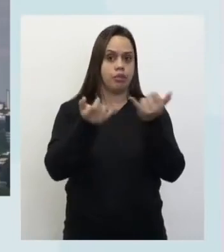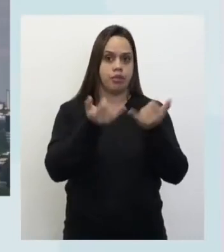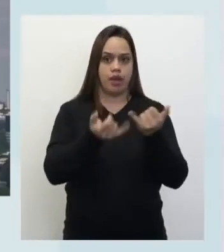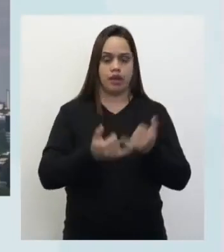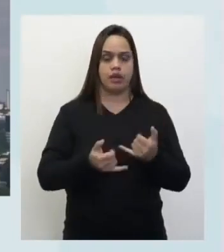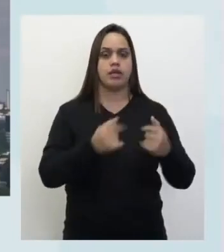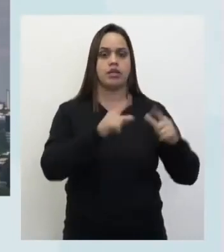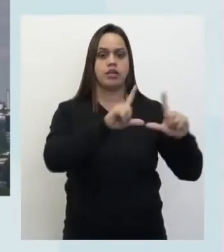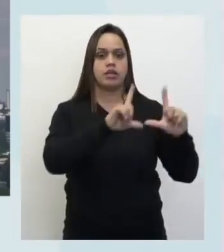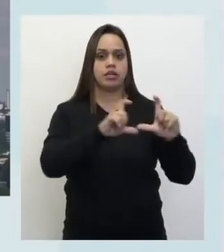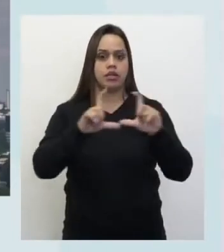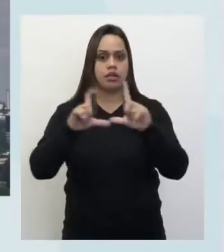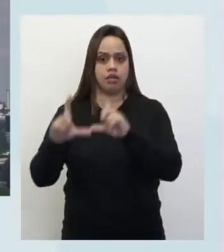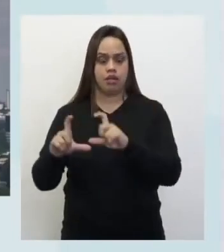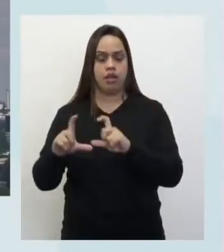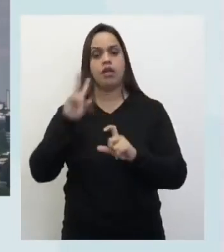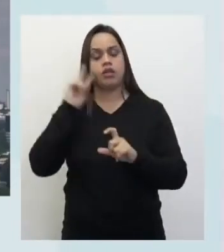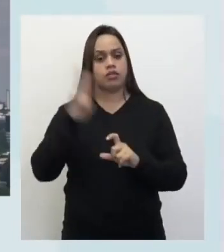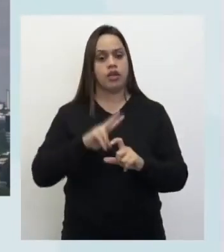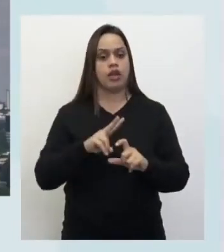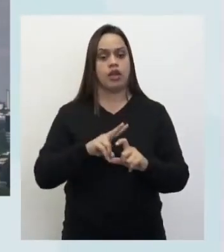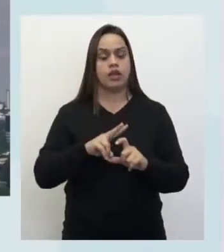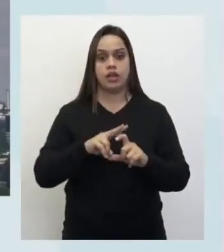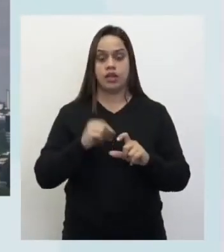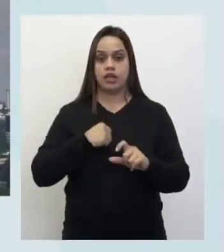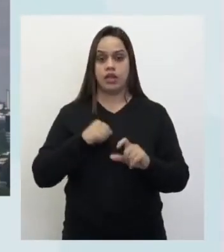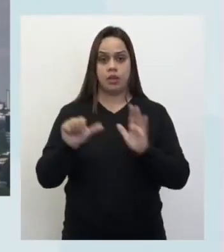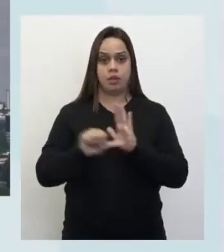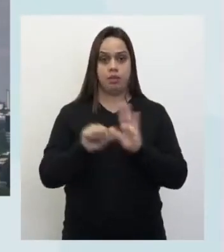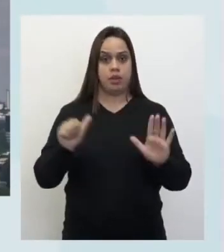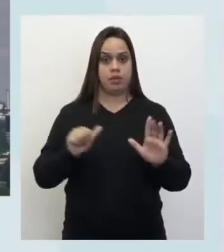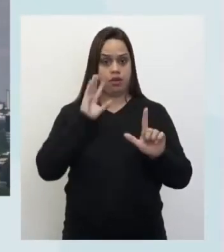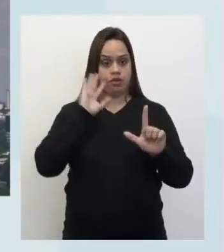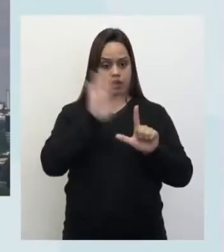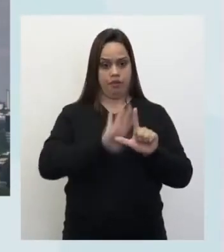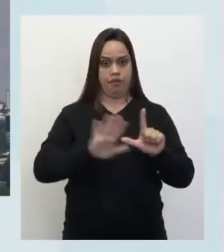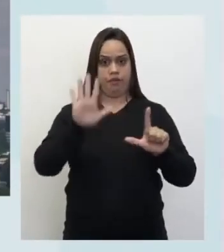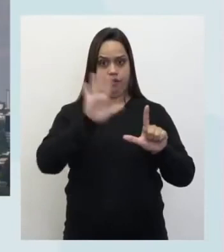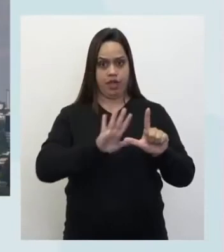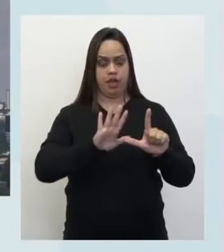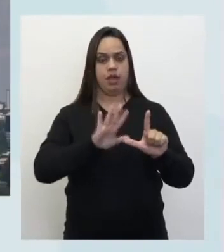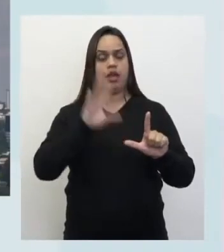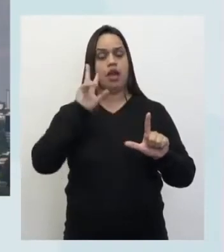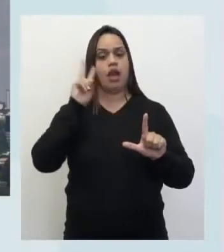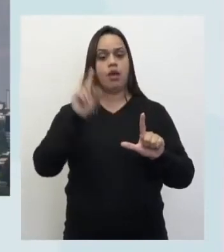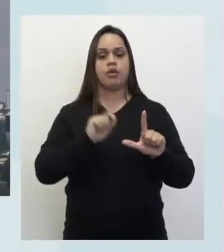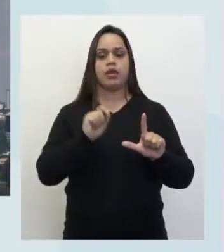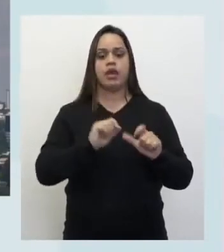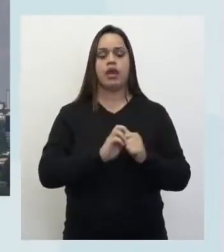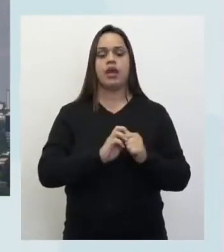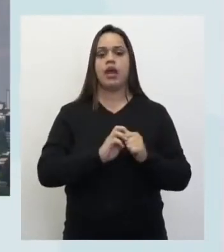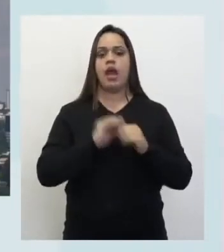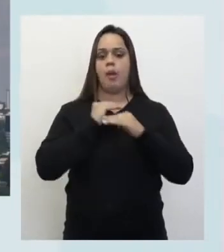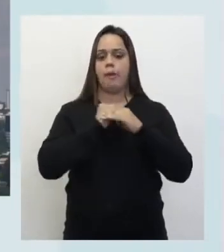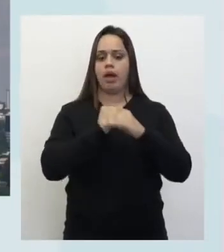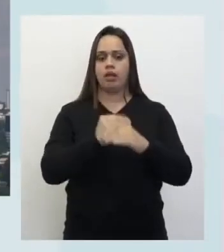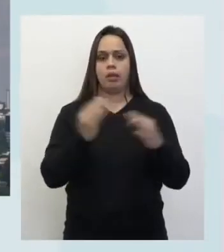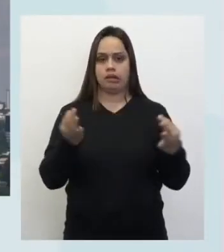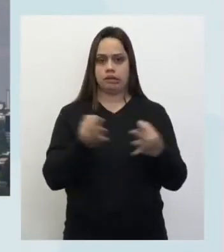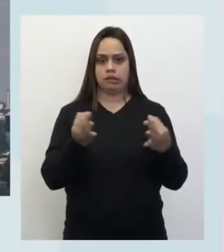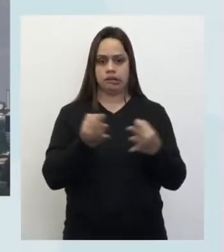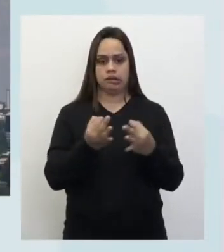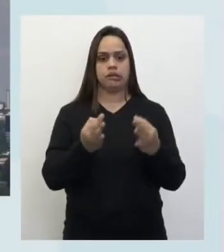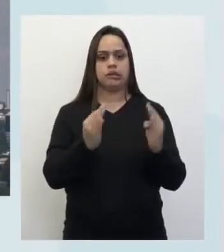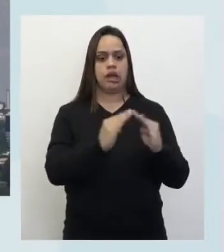imagens, que no primeiro plano vocês observam, né, casas mais baixas, né, com um padrão mais sofisticado